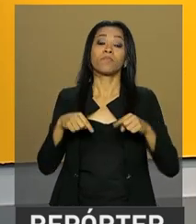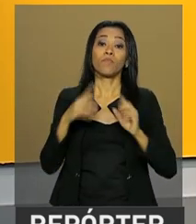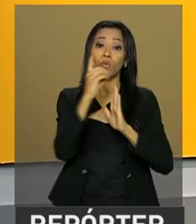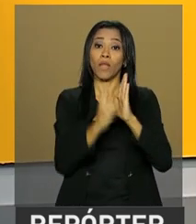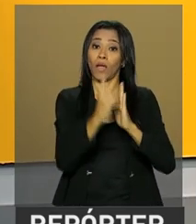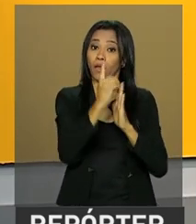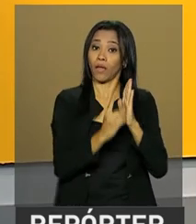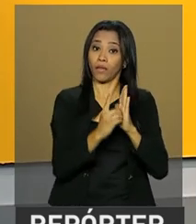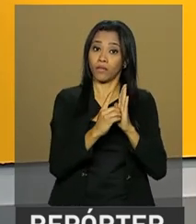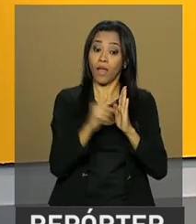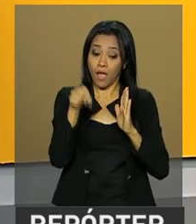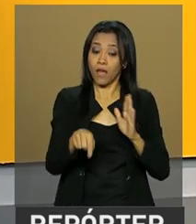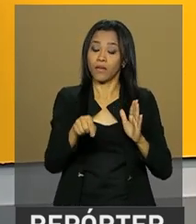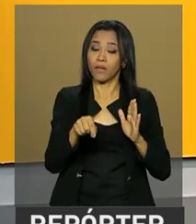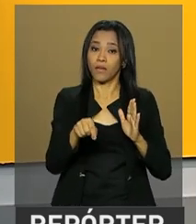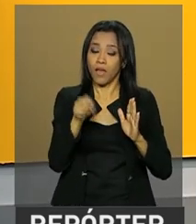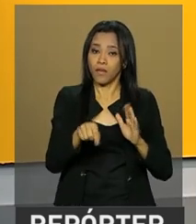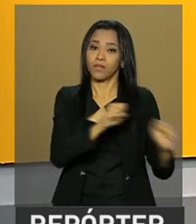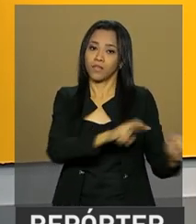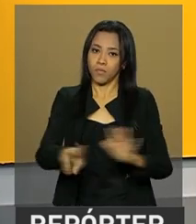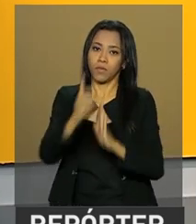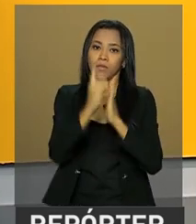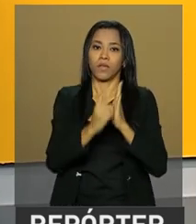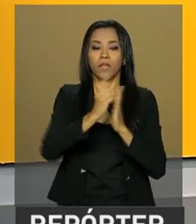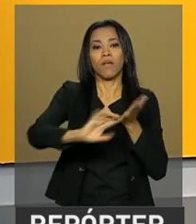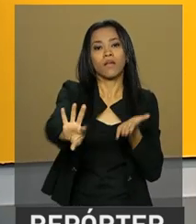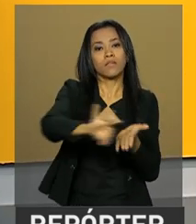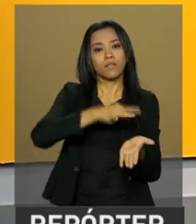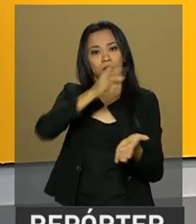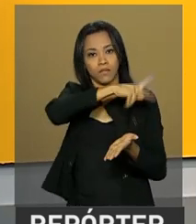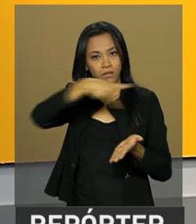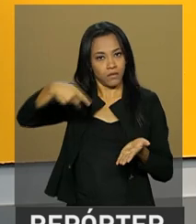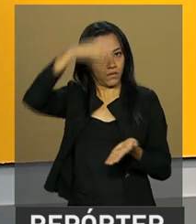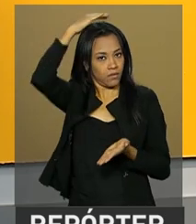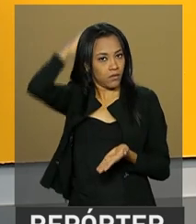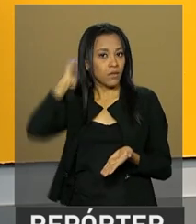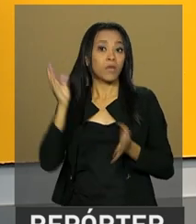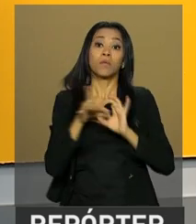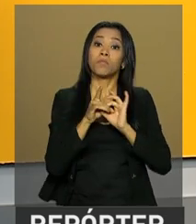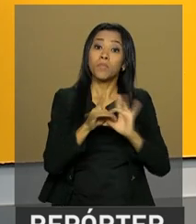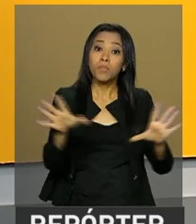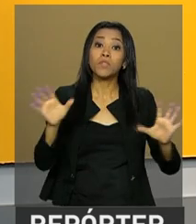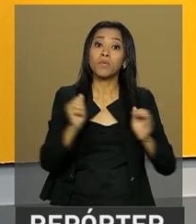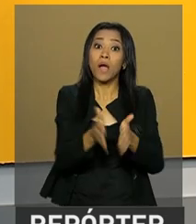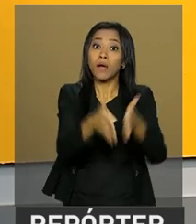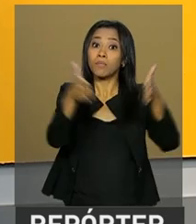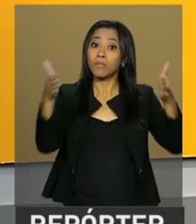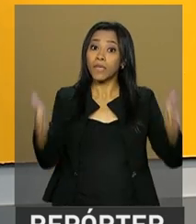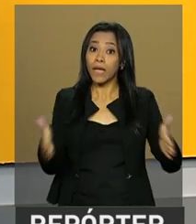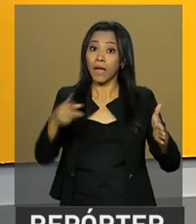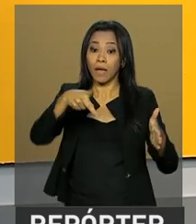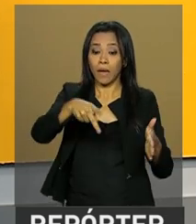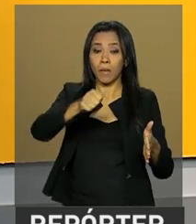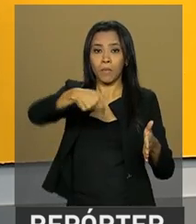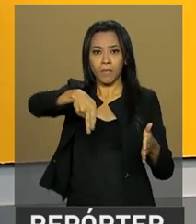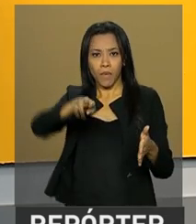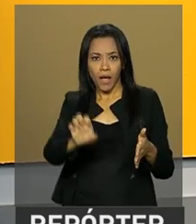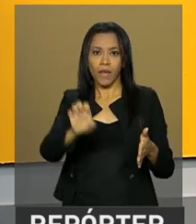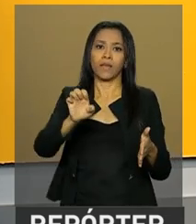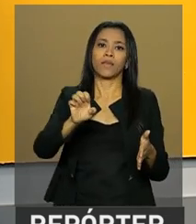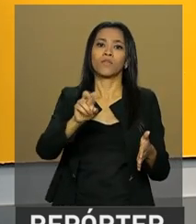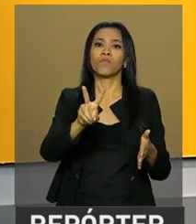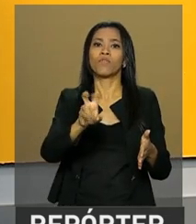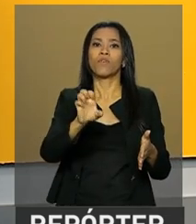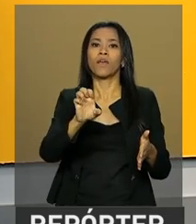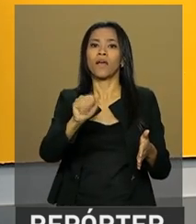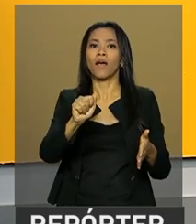assinado pelo essa semana pelo presidente Michel Temer permitiu a ampliação do Parque Nacional da Chapada dos viadeiros em Goiás a